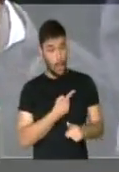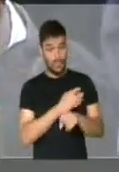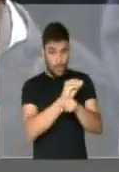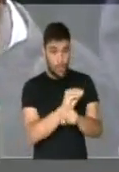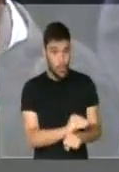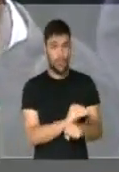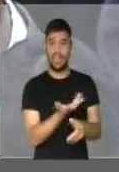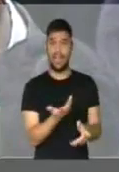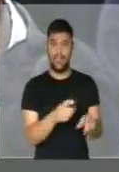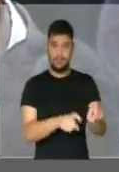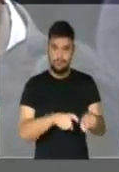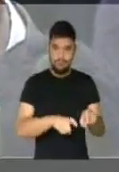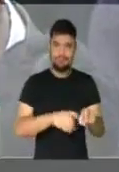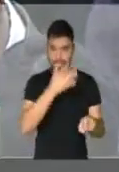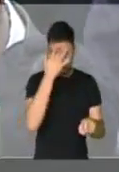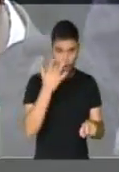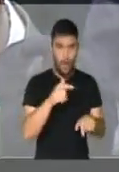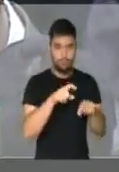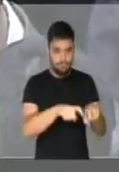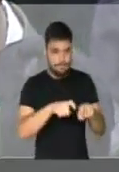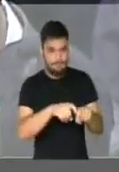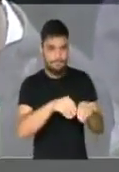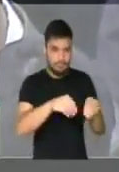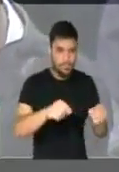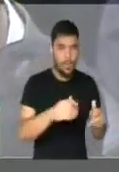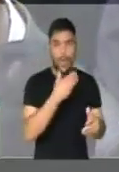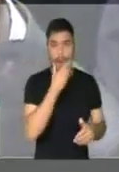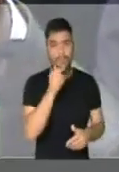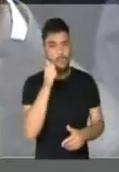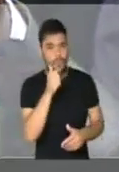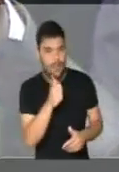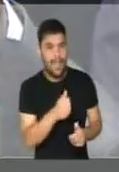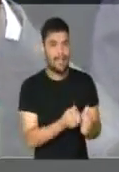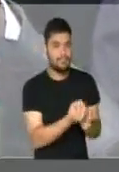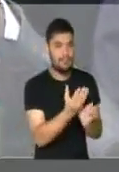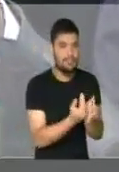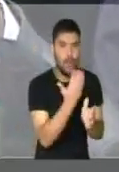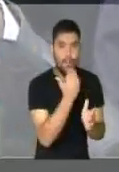aqueles que cuidam do nosso dia a dia, que são as agricultoras e agricultores do nosso país.